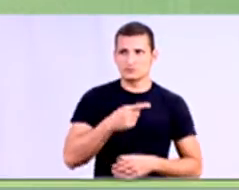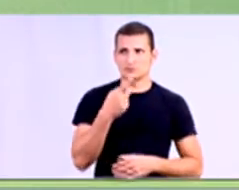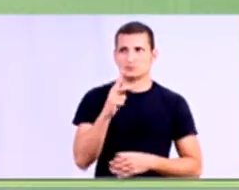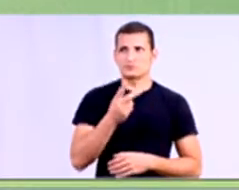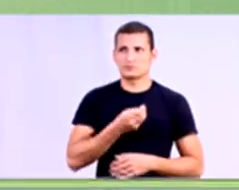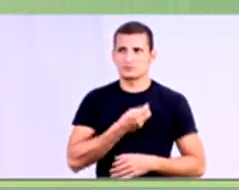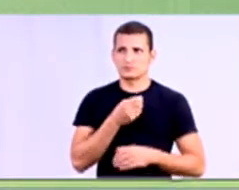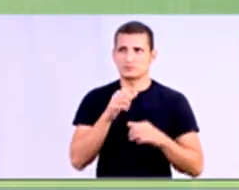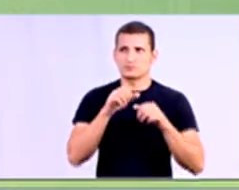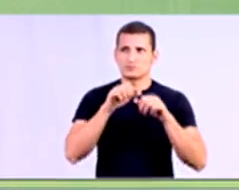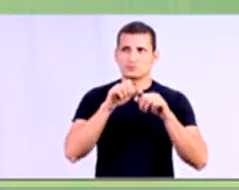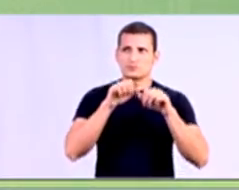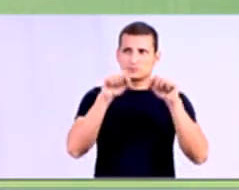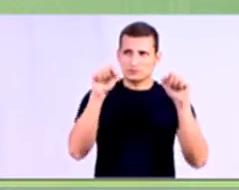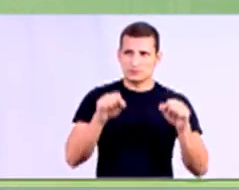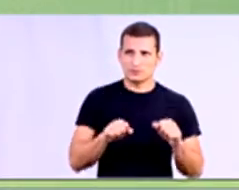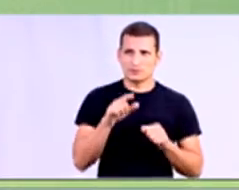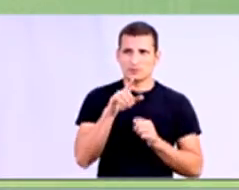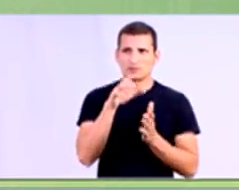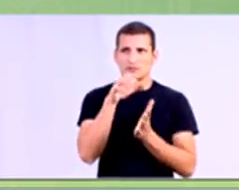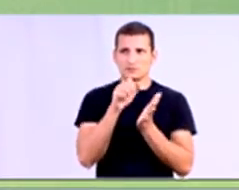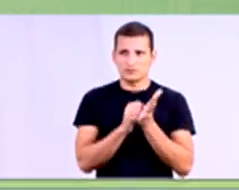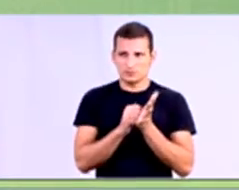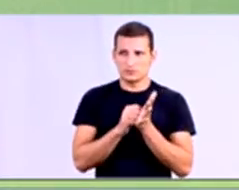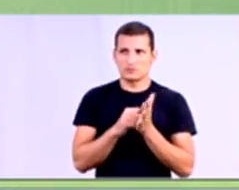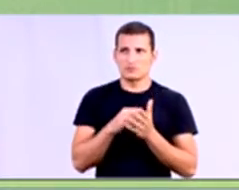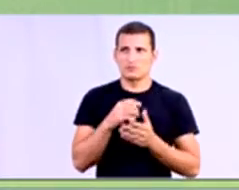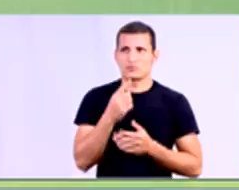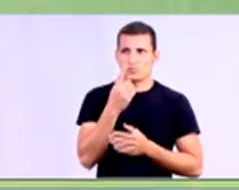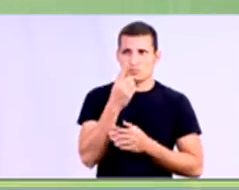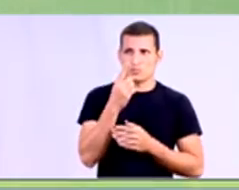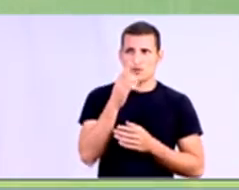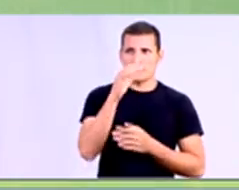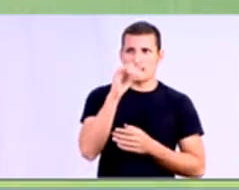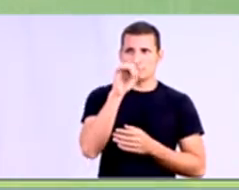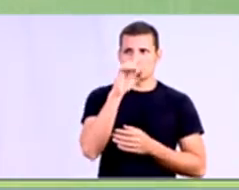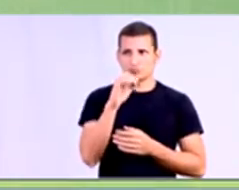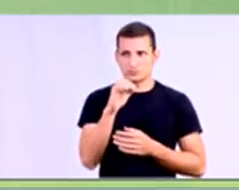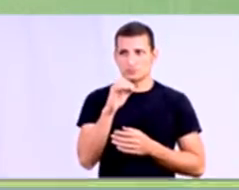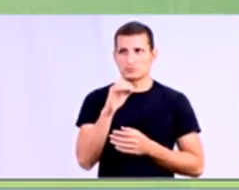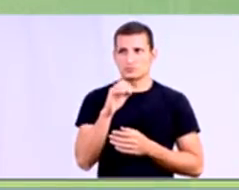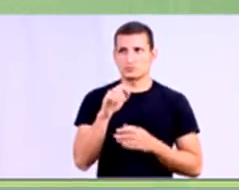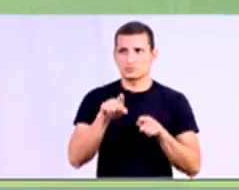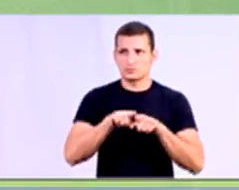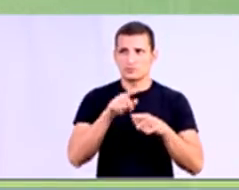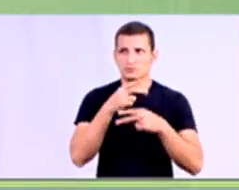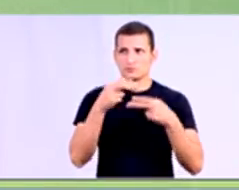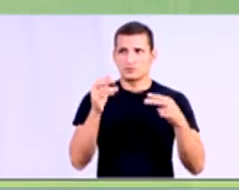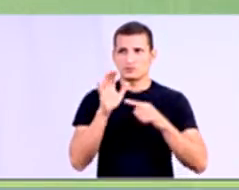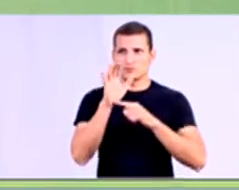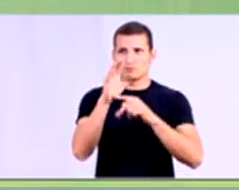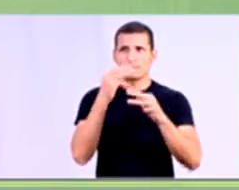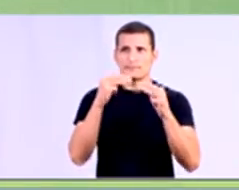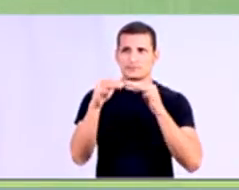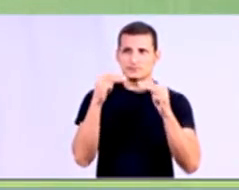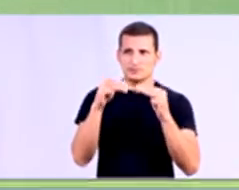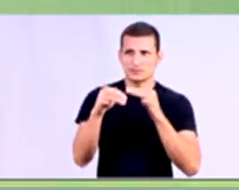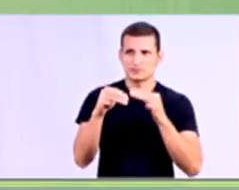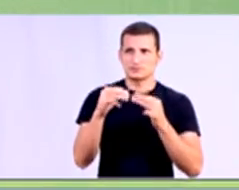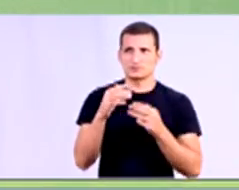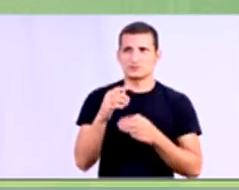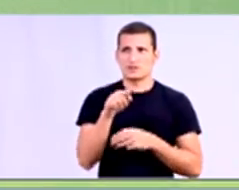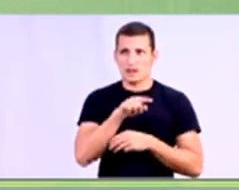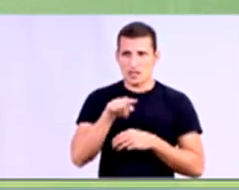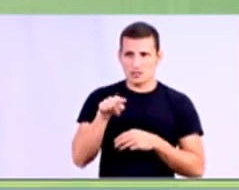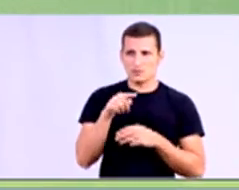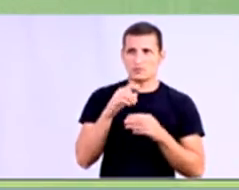software. Ele registra o comportamento de um único caso de uso e exibe os objetos e as mensagens passadas entre